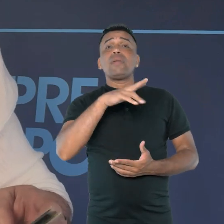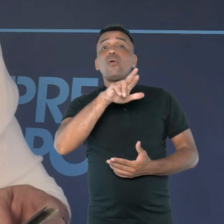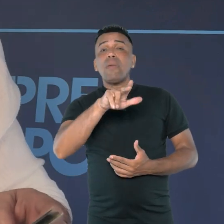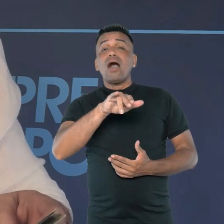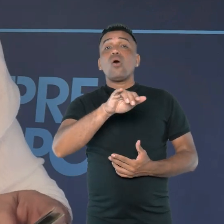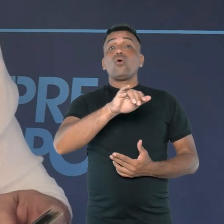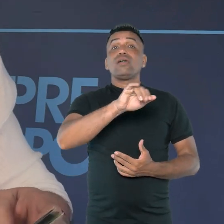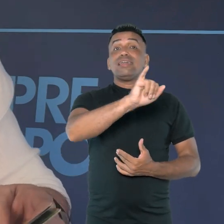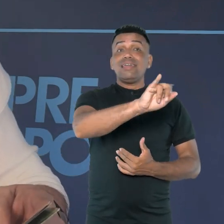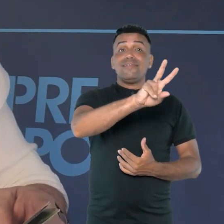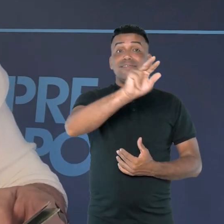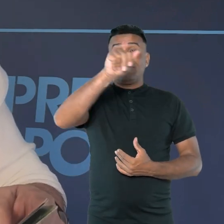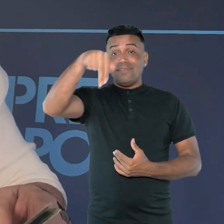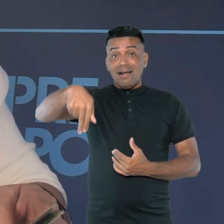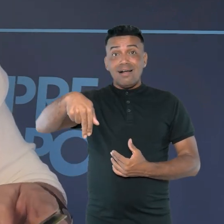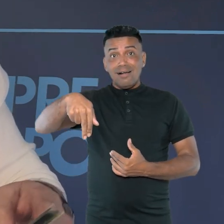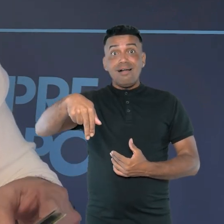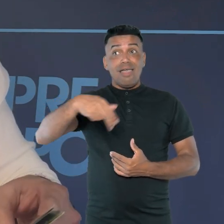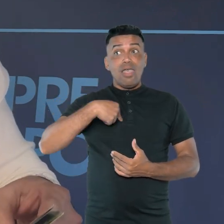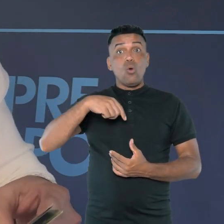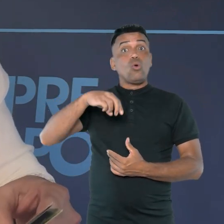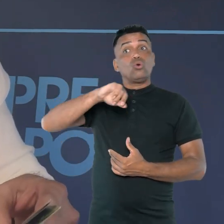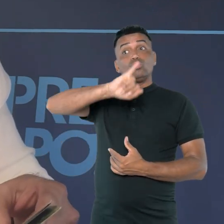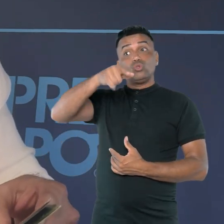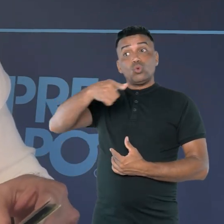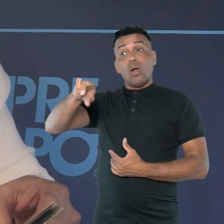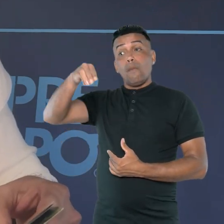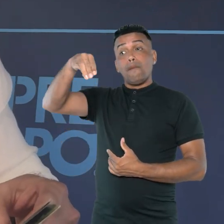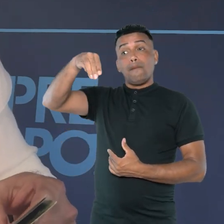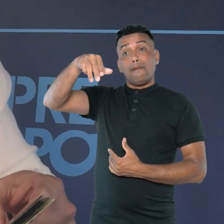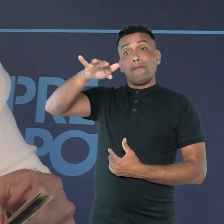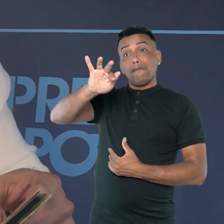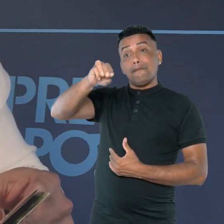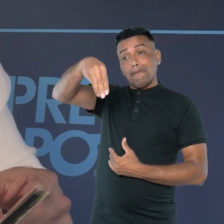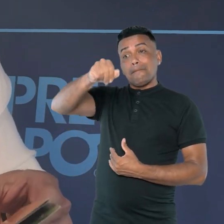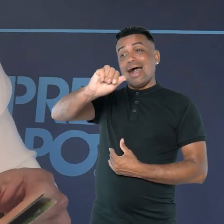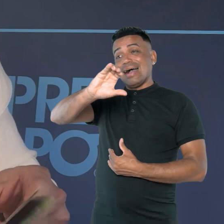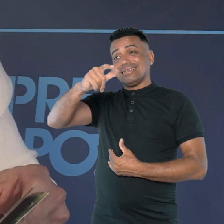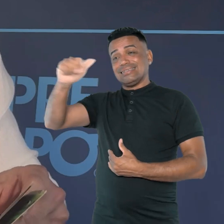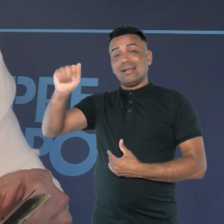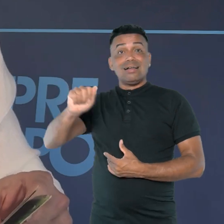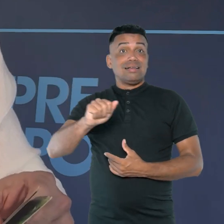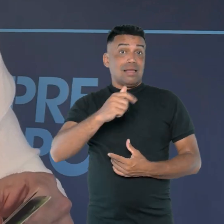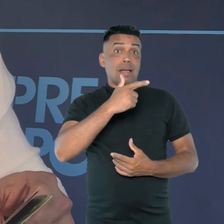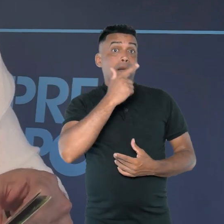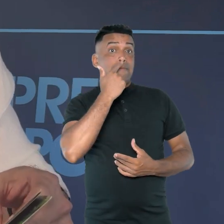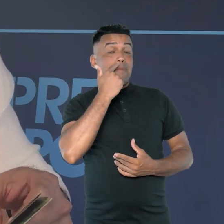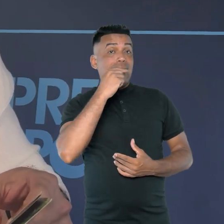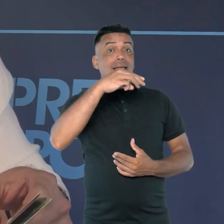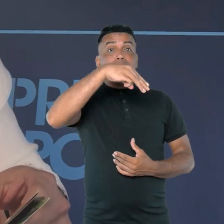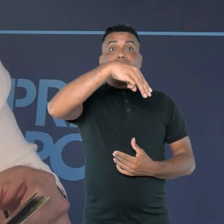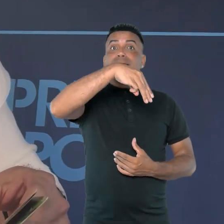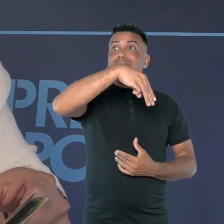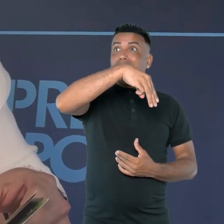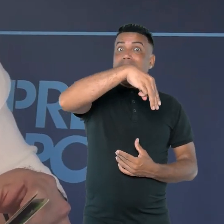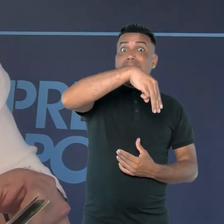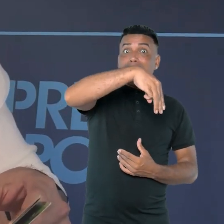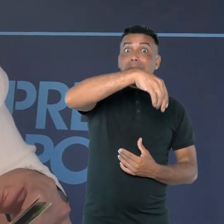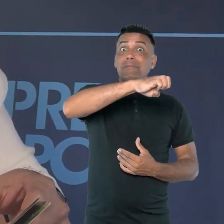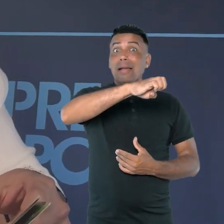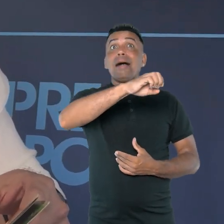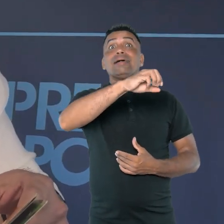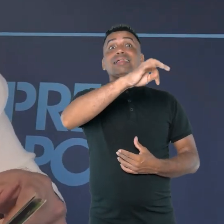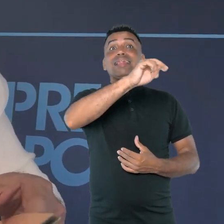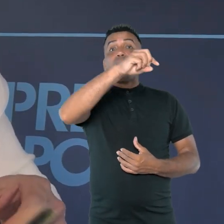seria o João Maçã. Se meu pai fosse o Arlindo, eu seria o João Tamarindo. Se fosse amigo